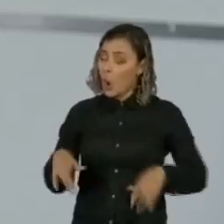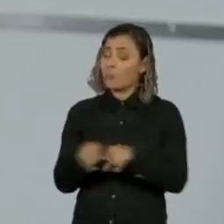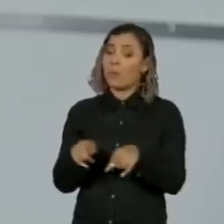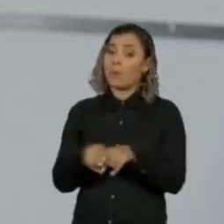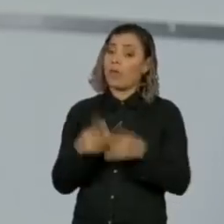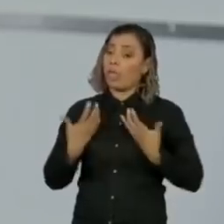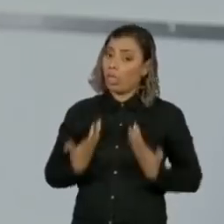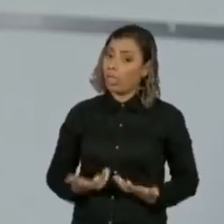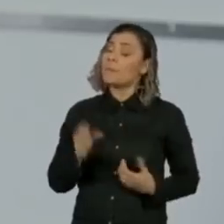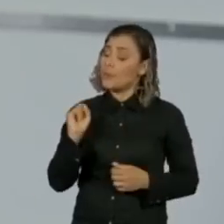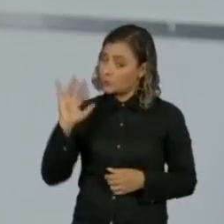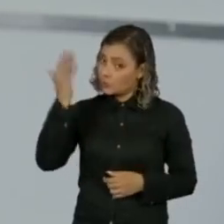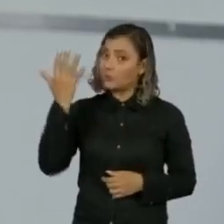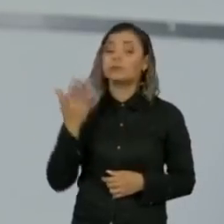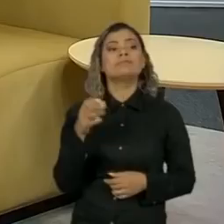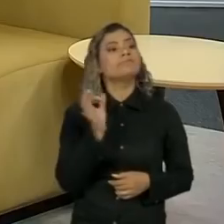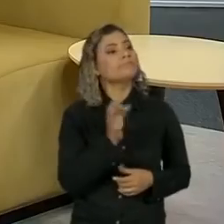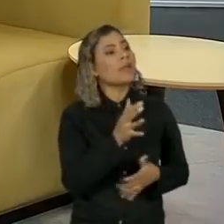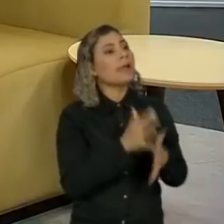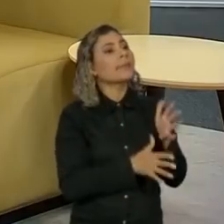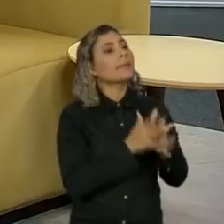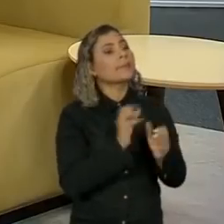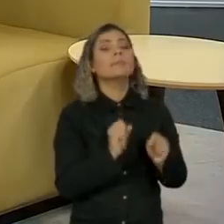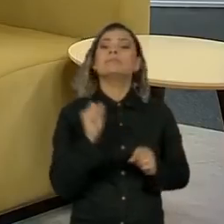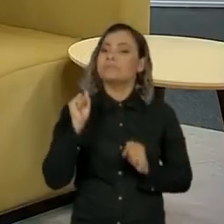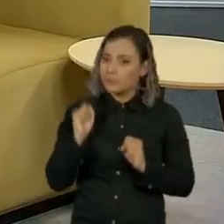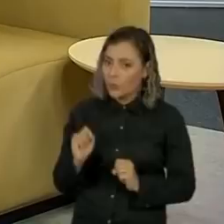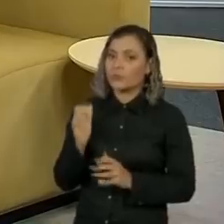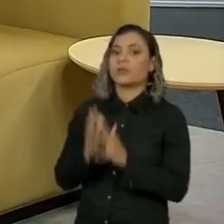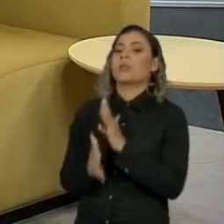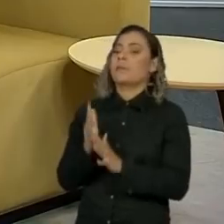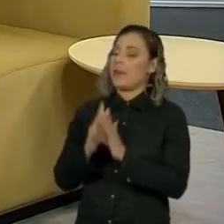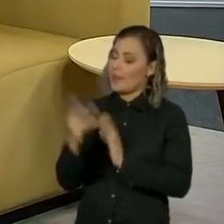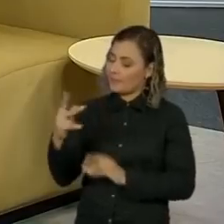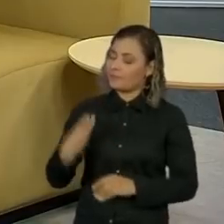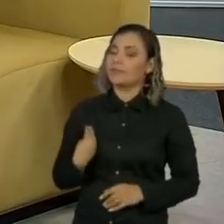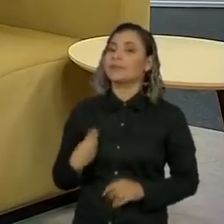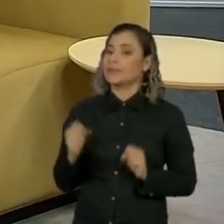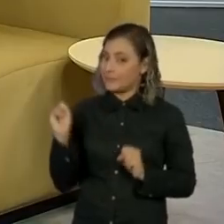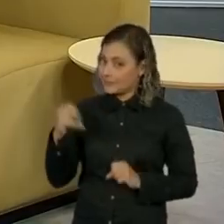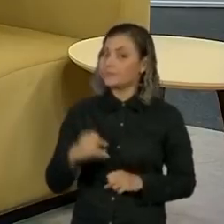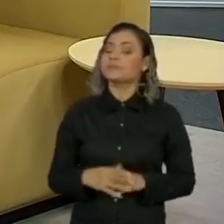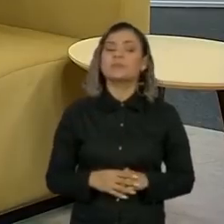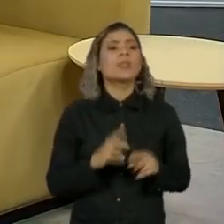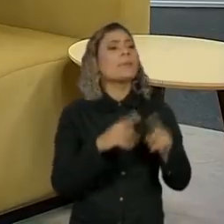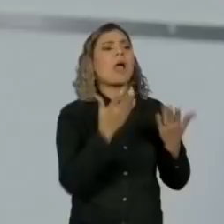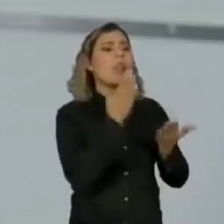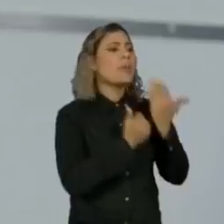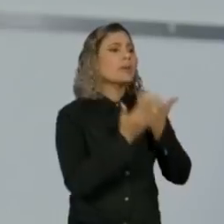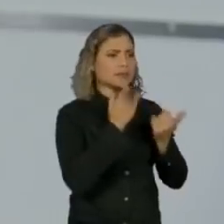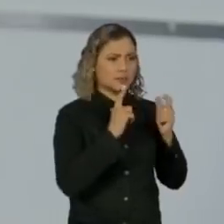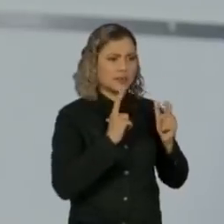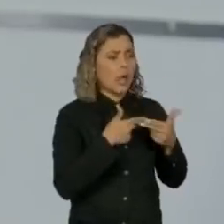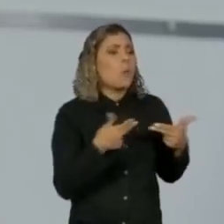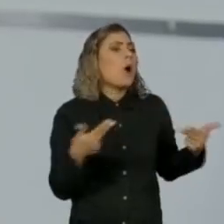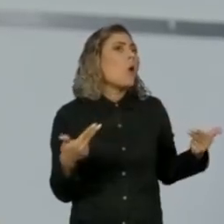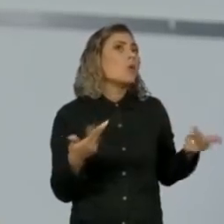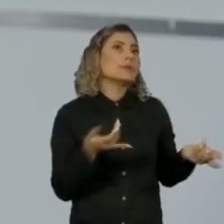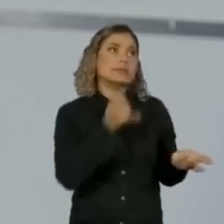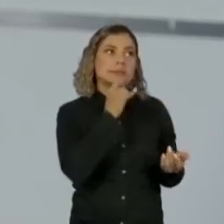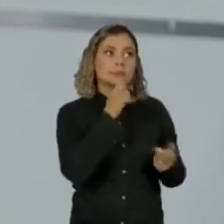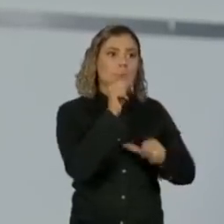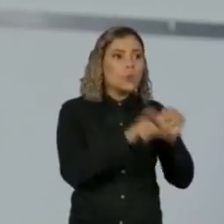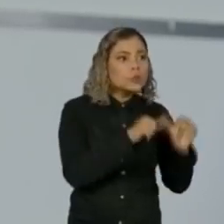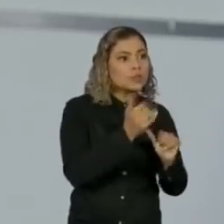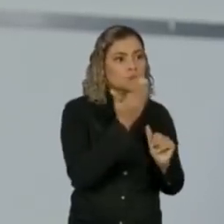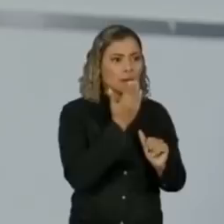invés de ajudar o sono, toma um remédio que vai atrapalhar o sono. Que pode até atrapalhar. Em relação à alimentação, tem alguma